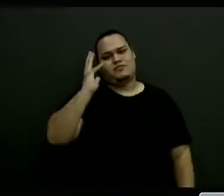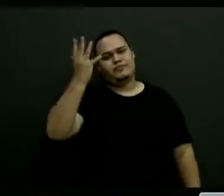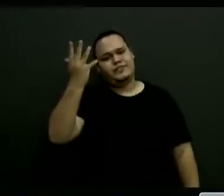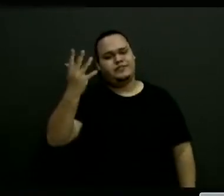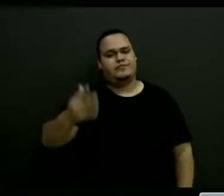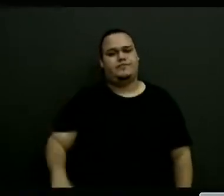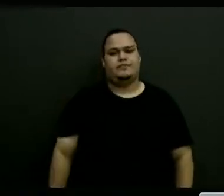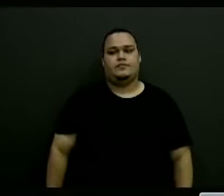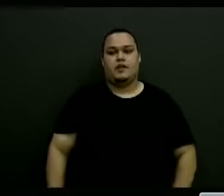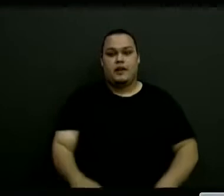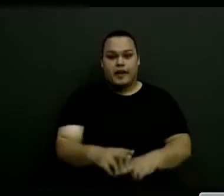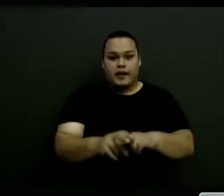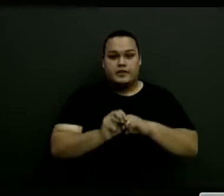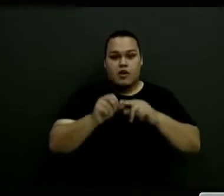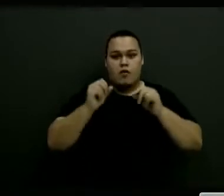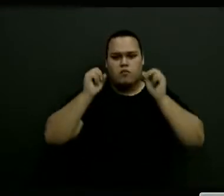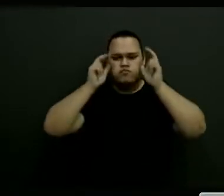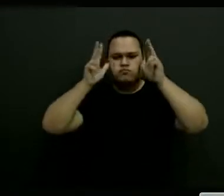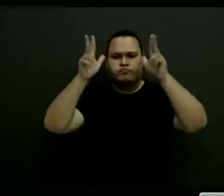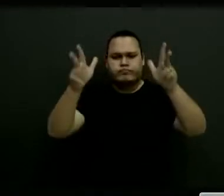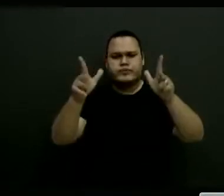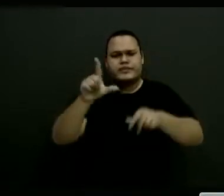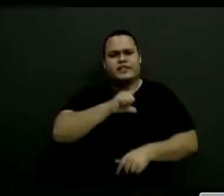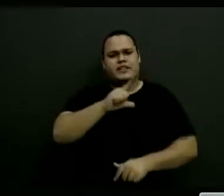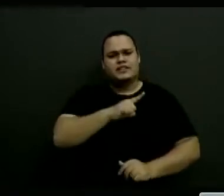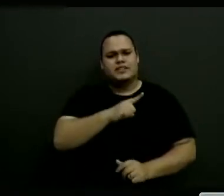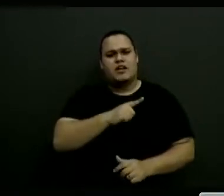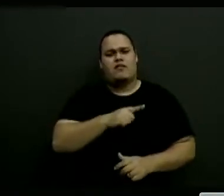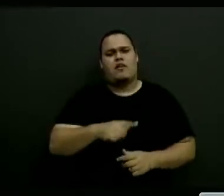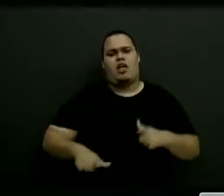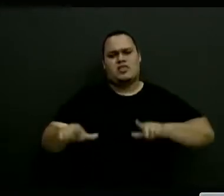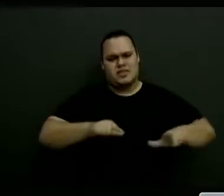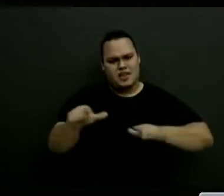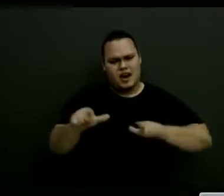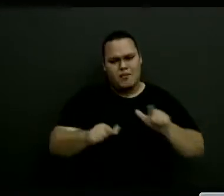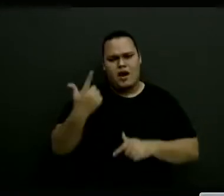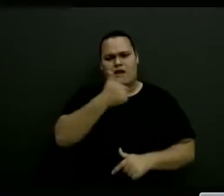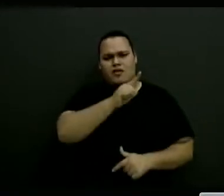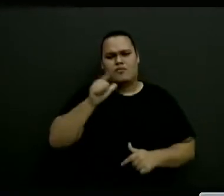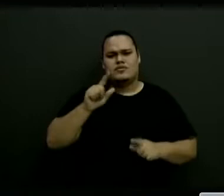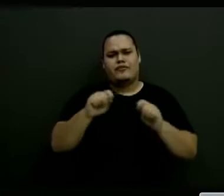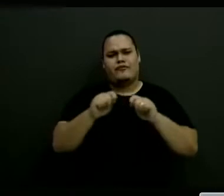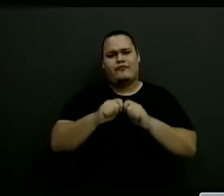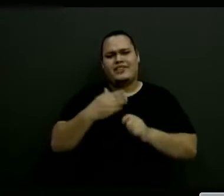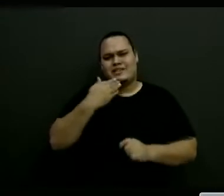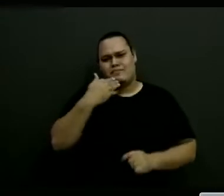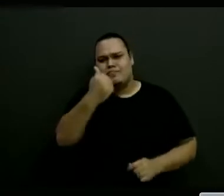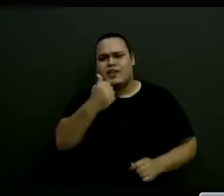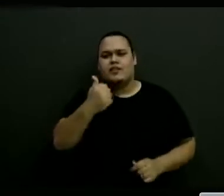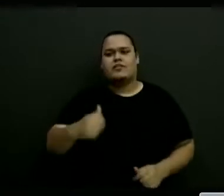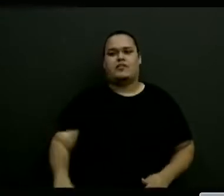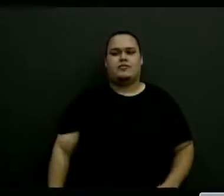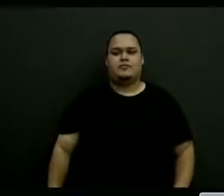e em talha de pedra de engaste, e em obra de madeira, para trabalhar em obra e labor